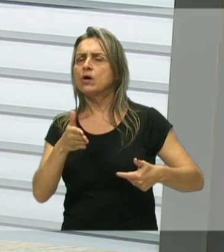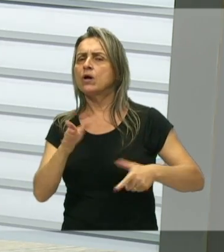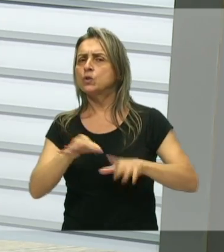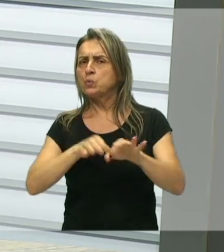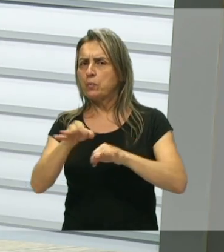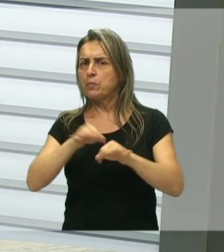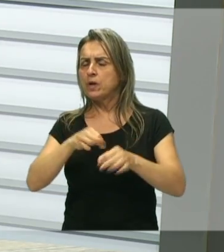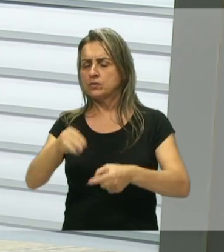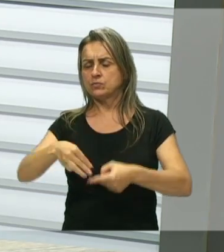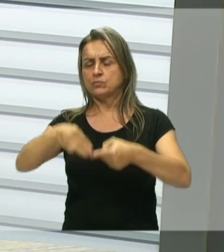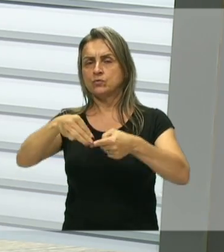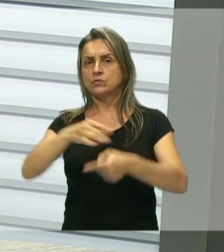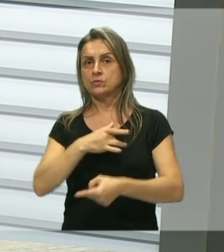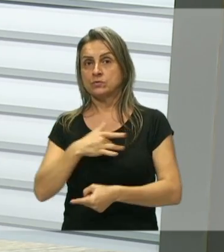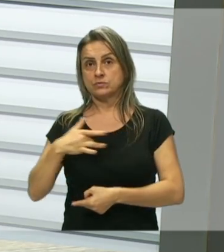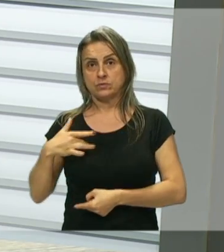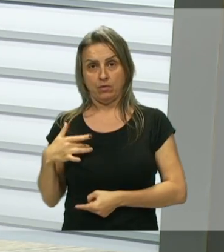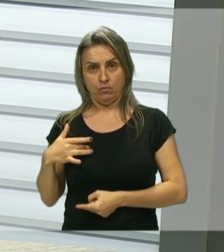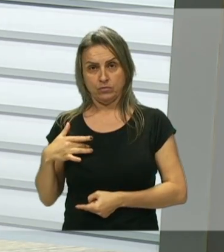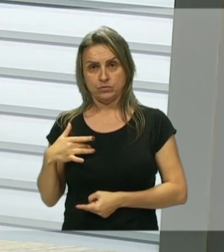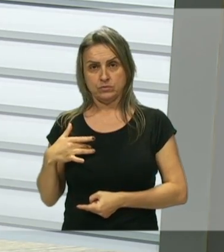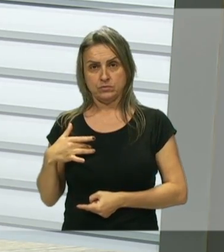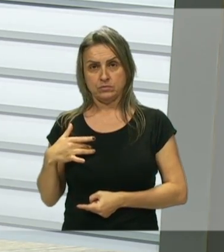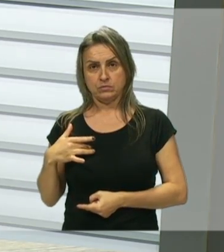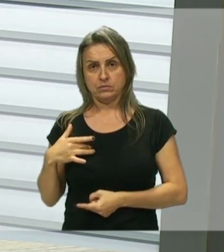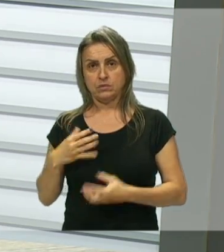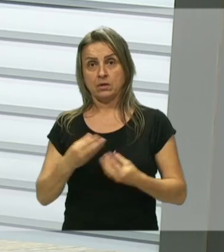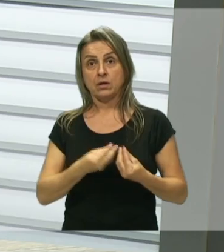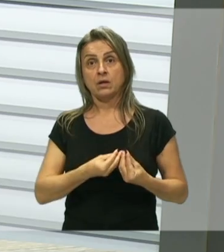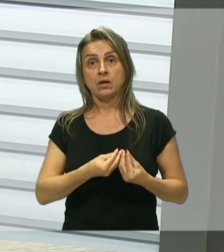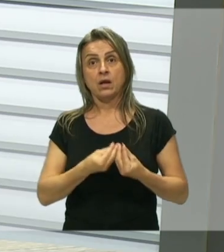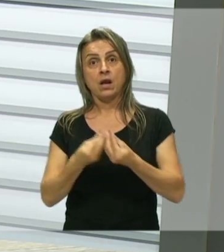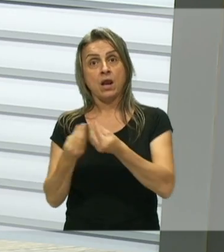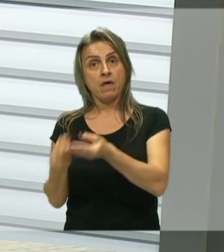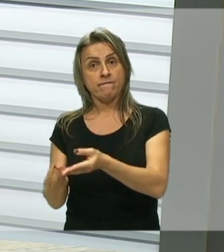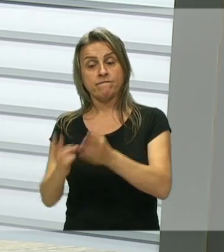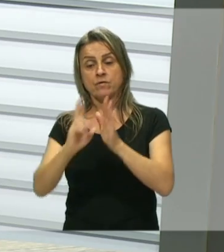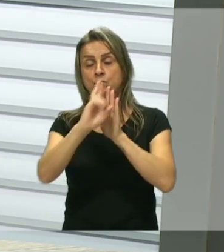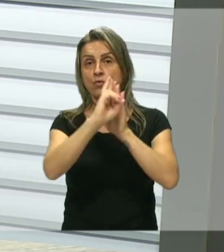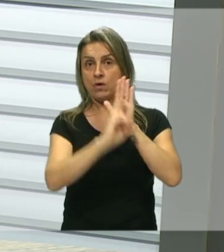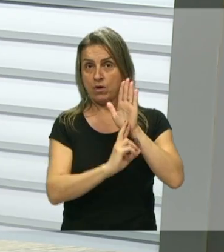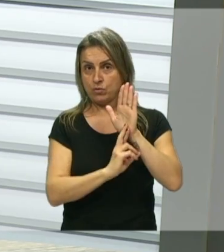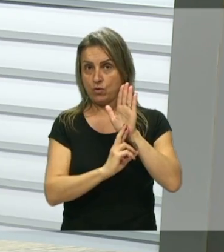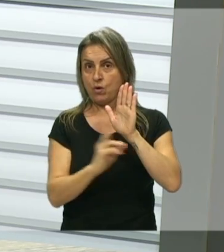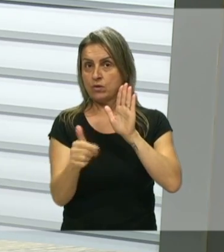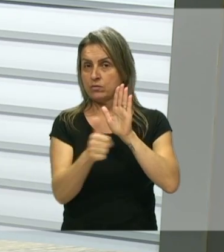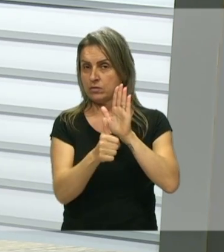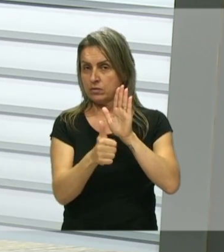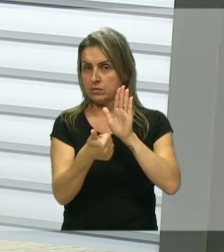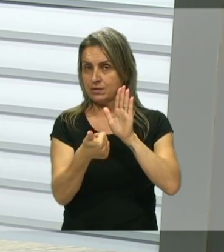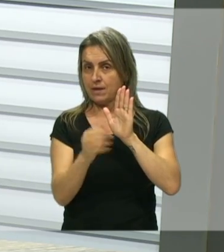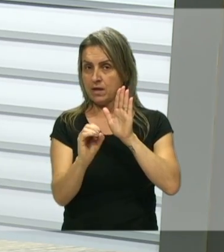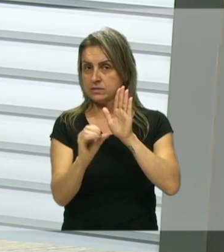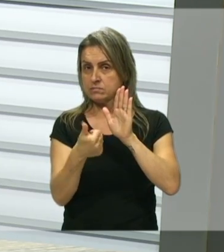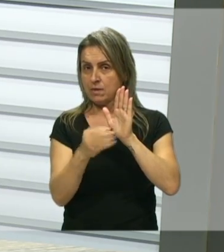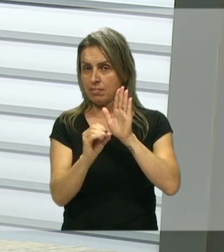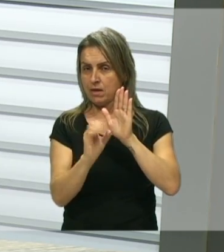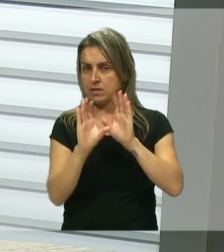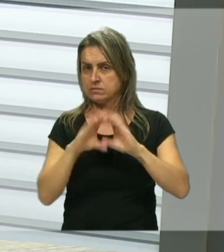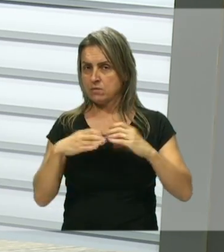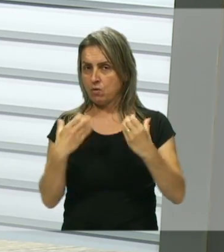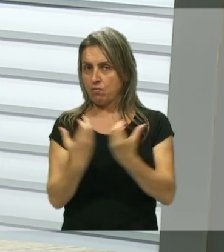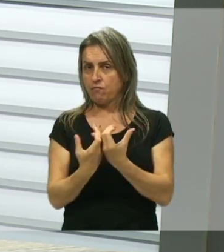E nós levamos o relatório dessa 10ª conferência e muitas das propostas